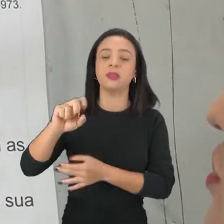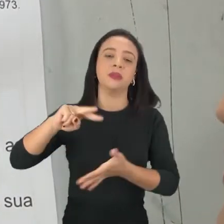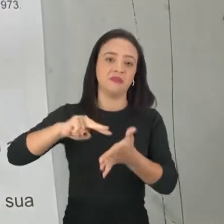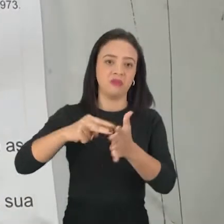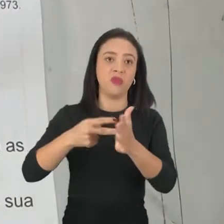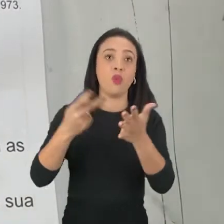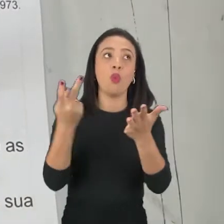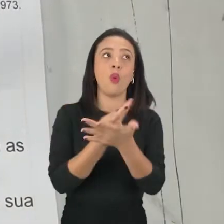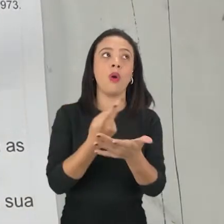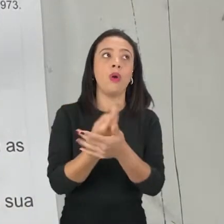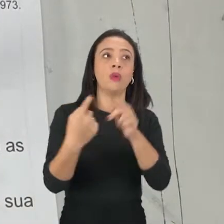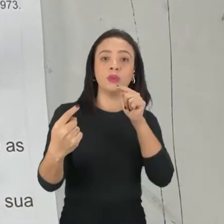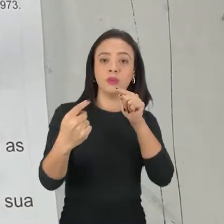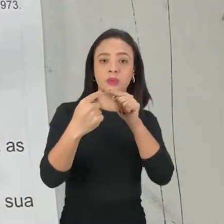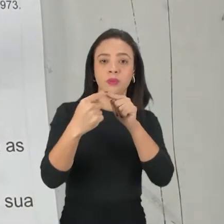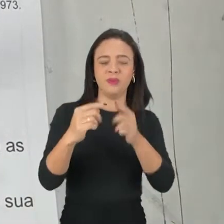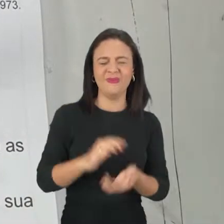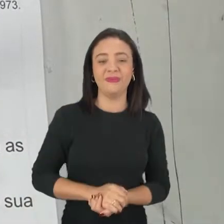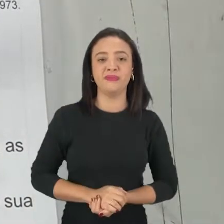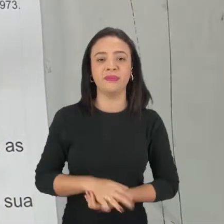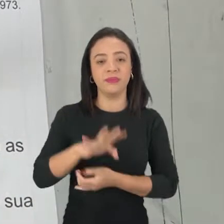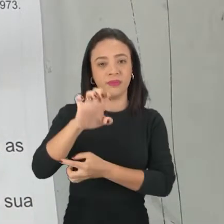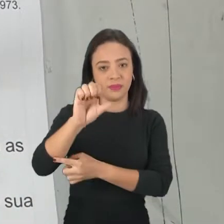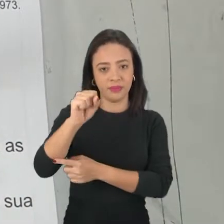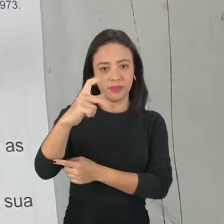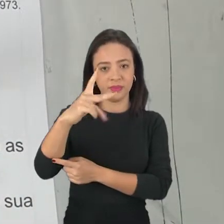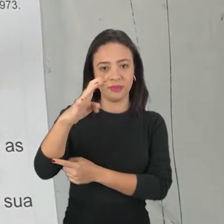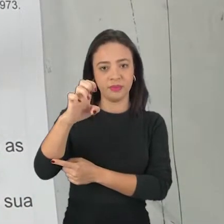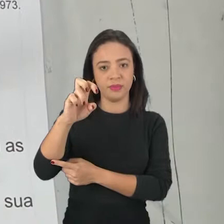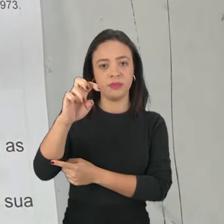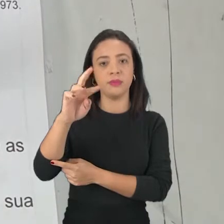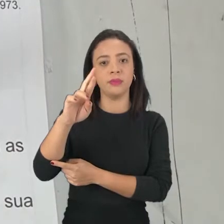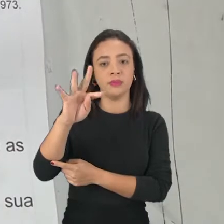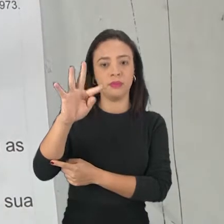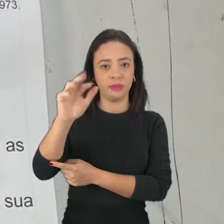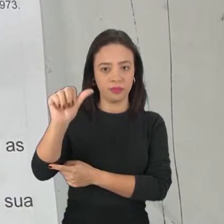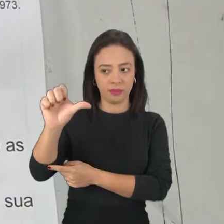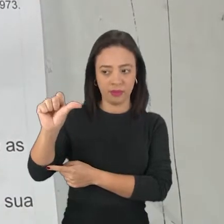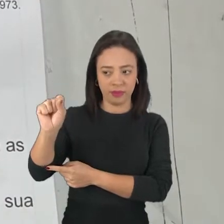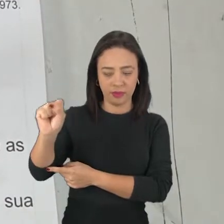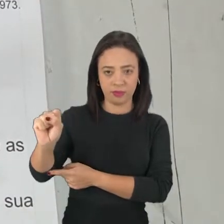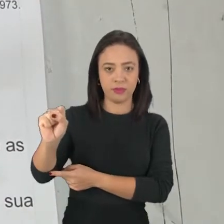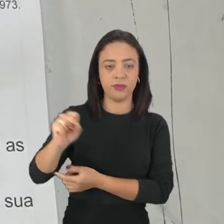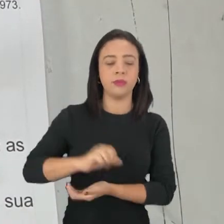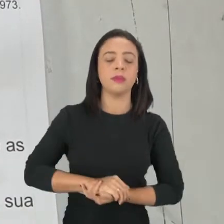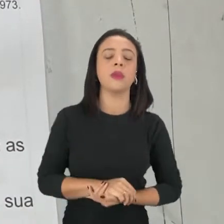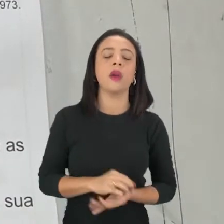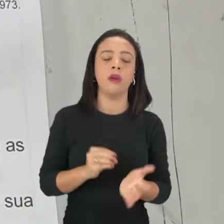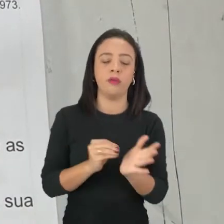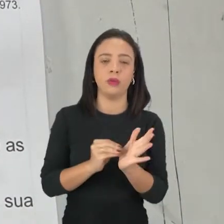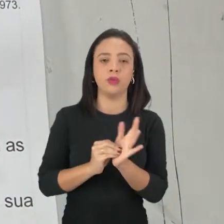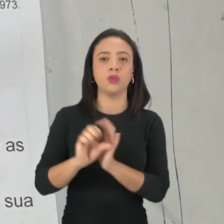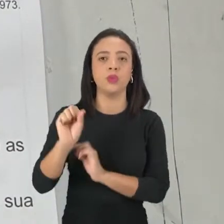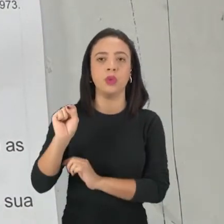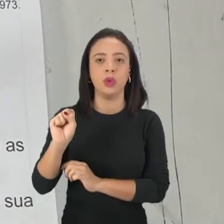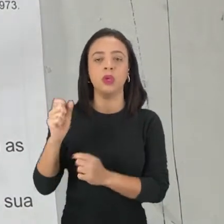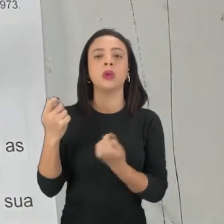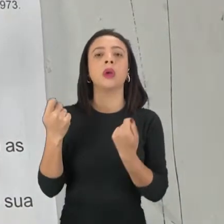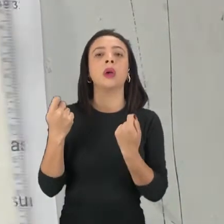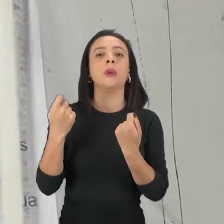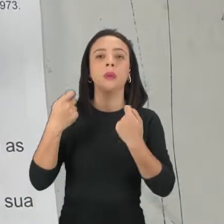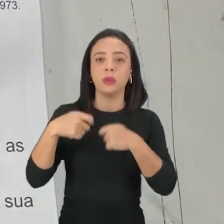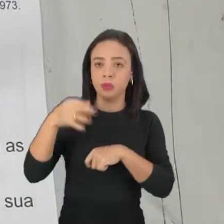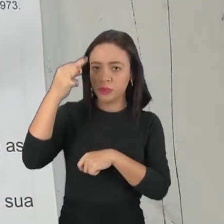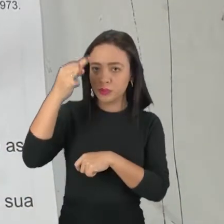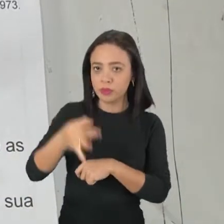ela tinha que sofrer essa alteração espertas Ok quem tá faltando Esse é Zinho aí para ficar